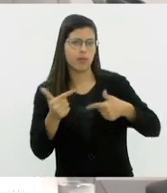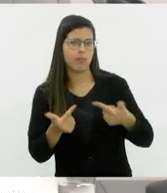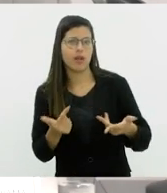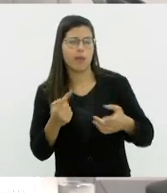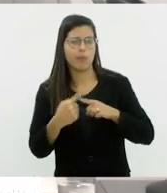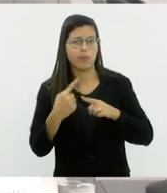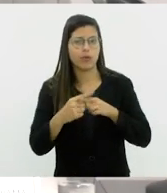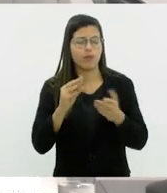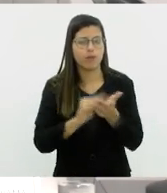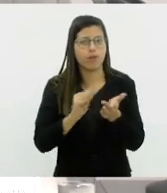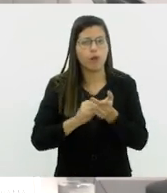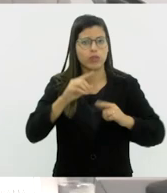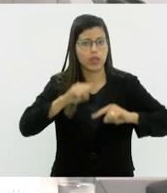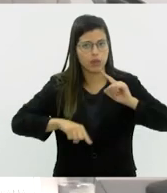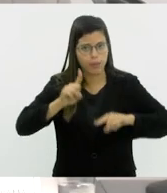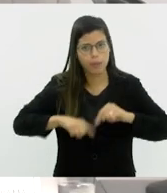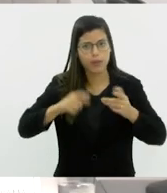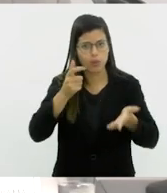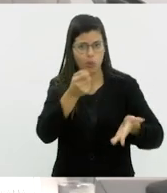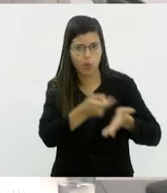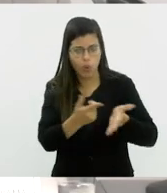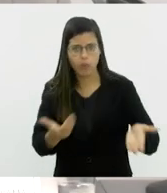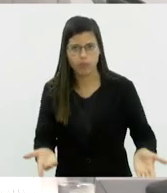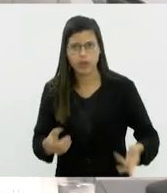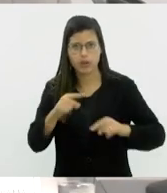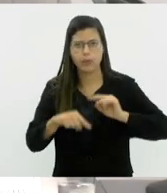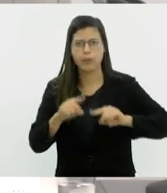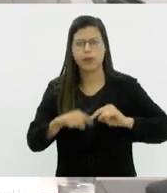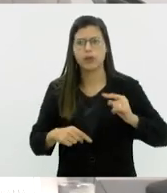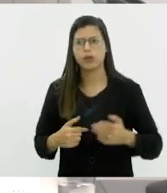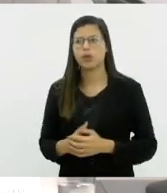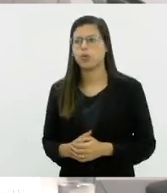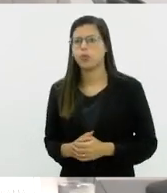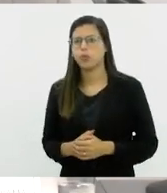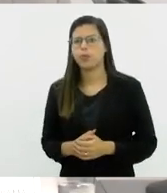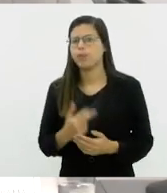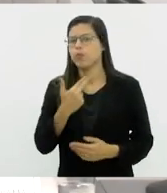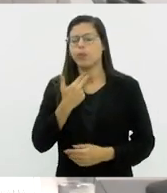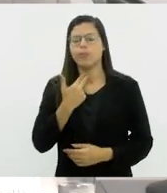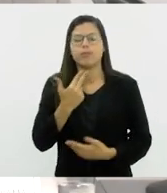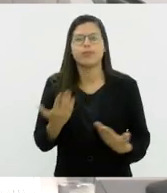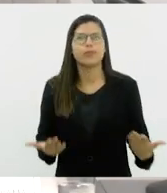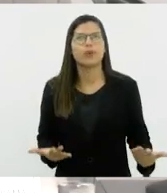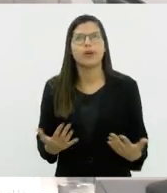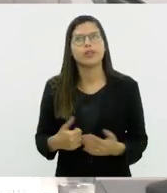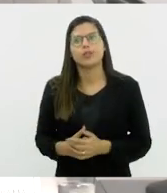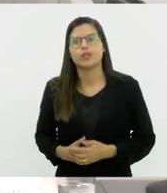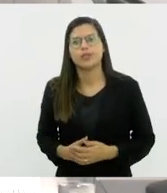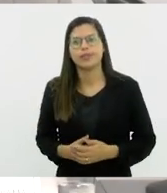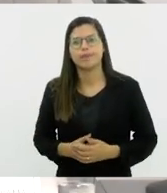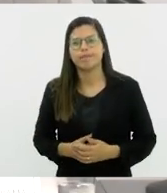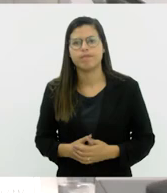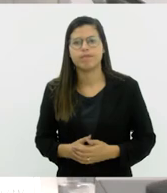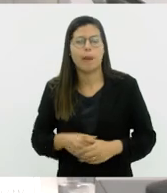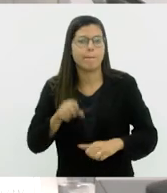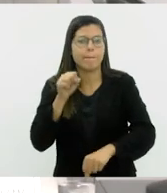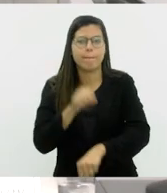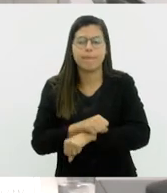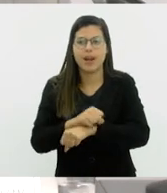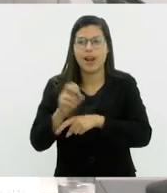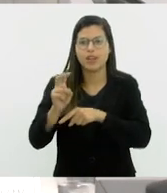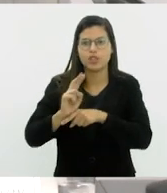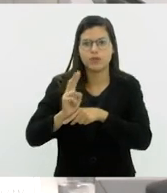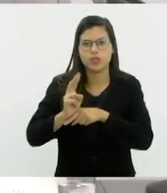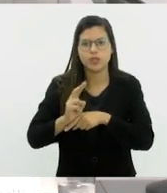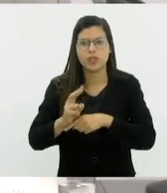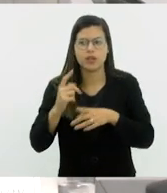que não tem equipamento. Compre o equipamento. Ninguém pode deixar de fiscalizar porque